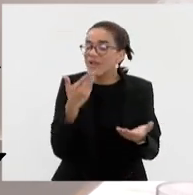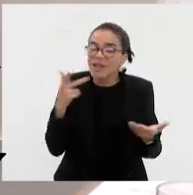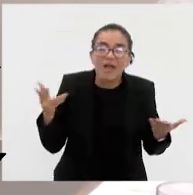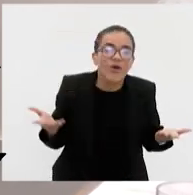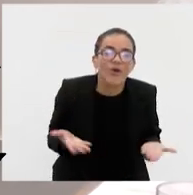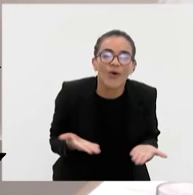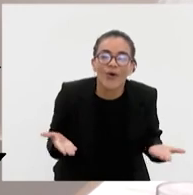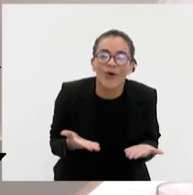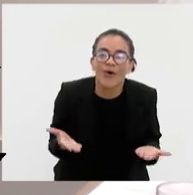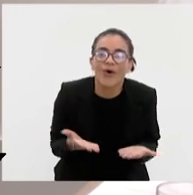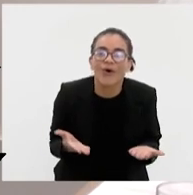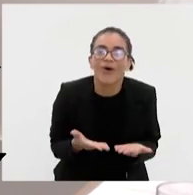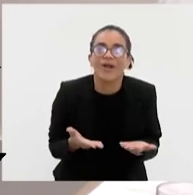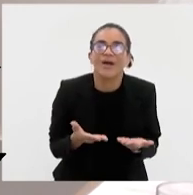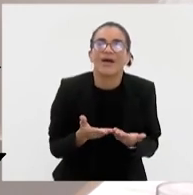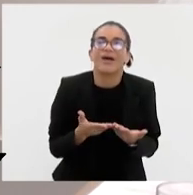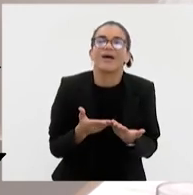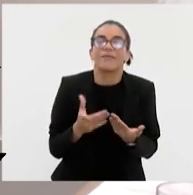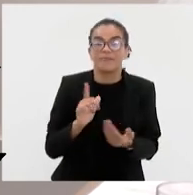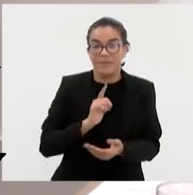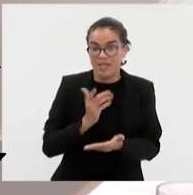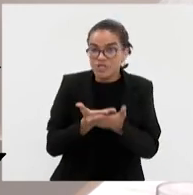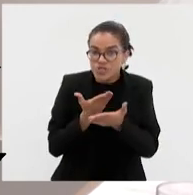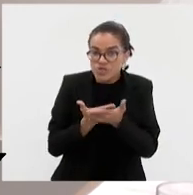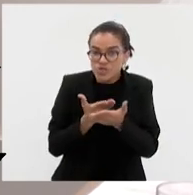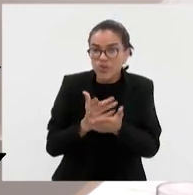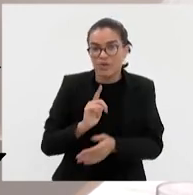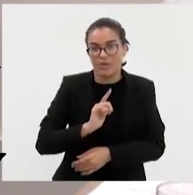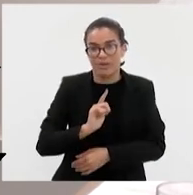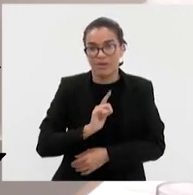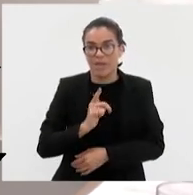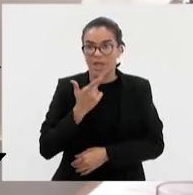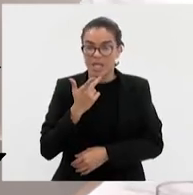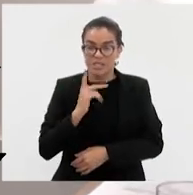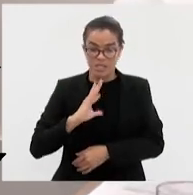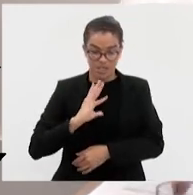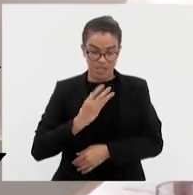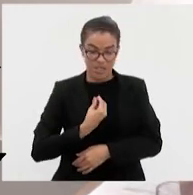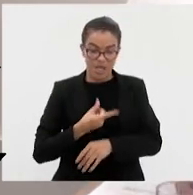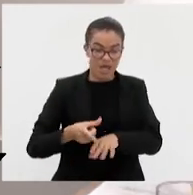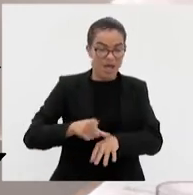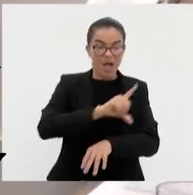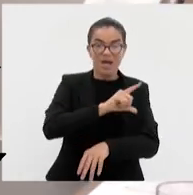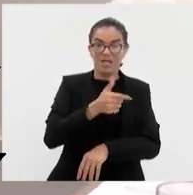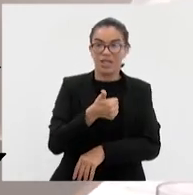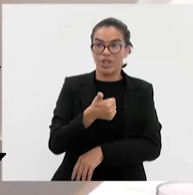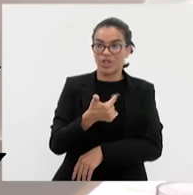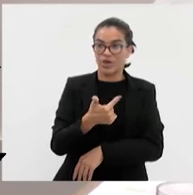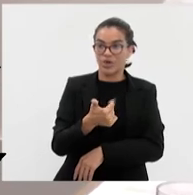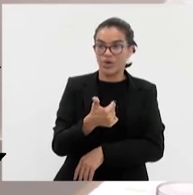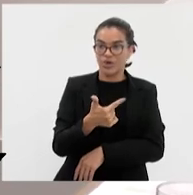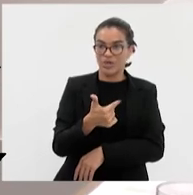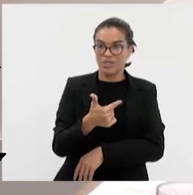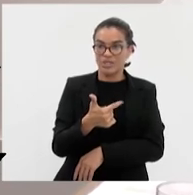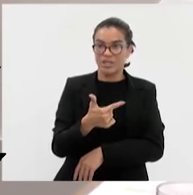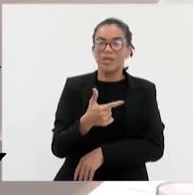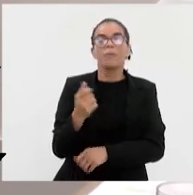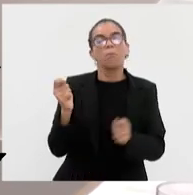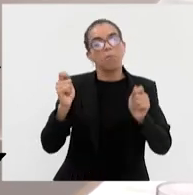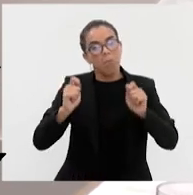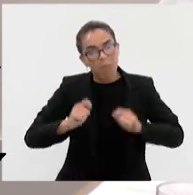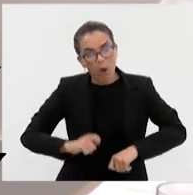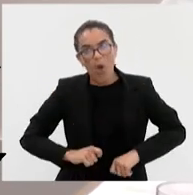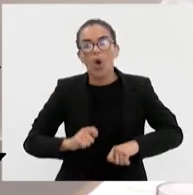agora. Daqui a 10 anos, tem um estudo que diz que se o atleta trans vira atleta antes dos 12 anos do homem, pode ser